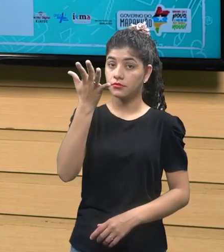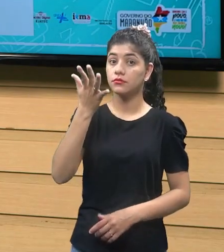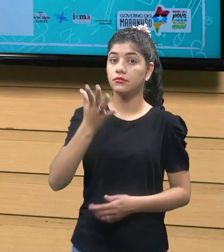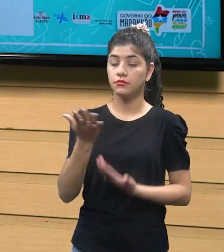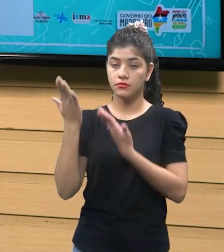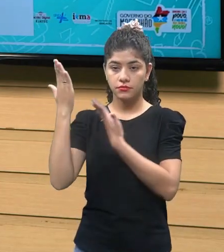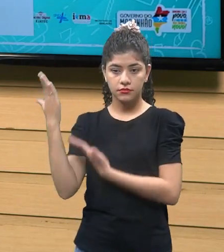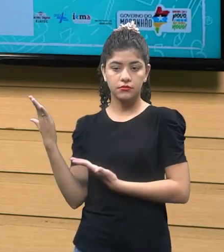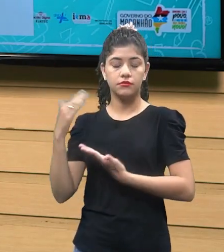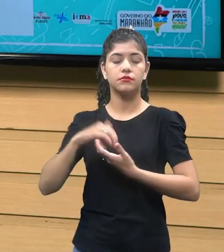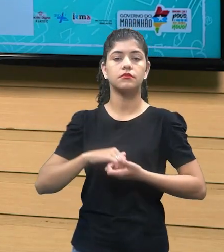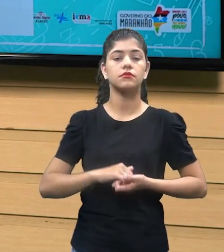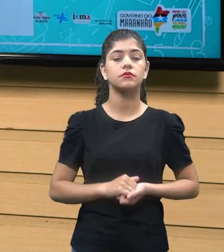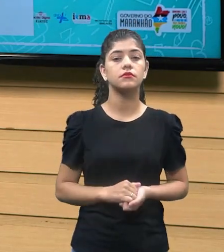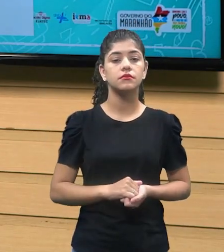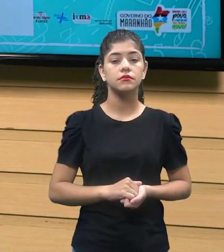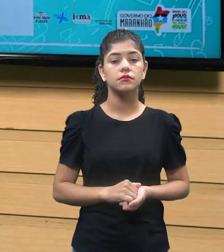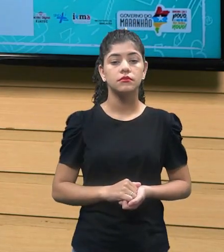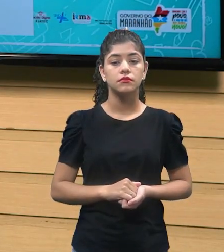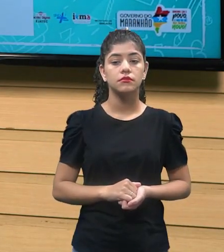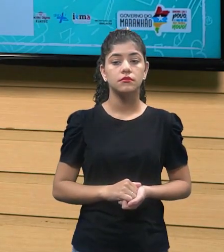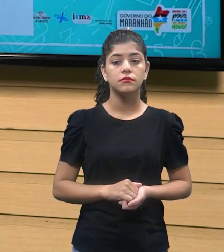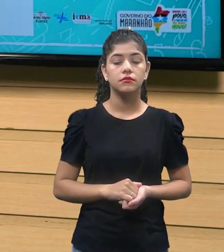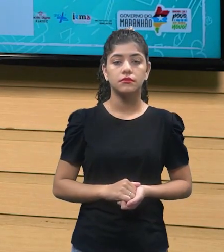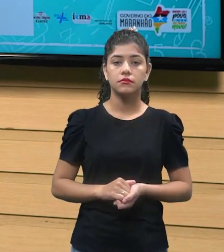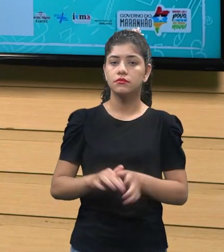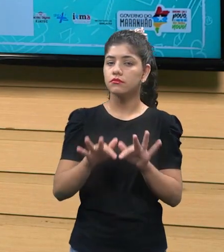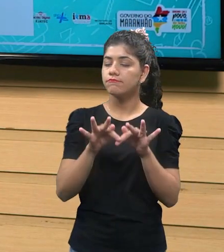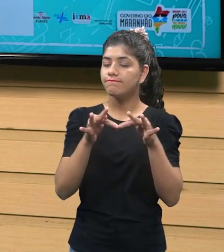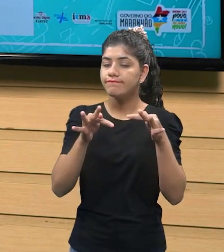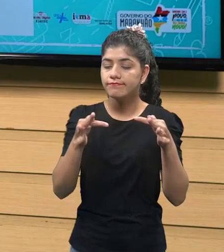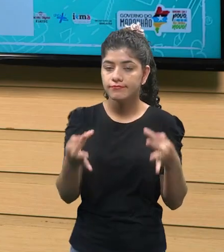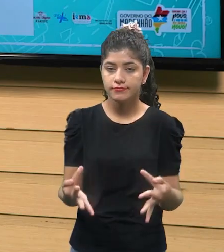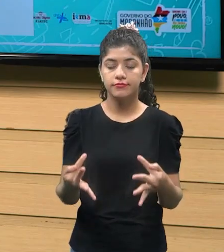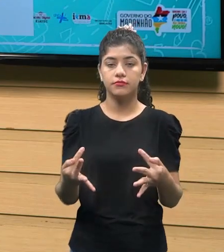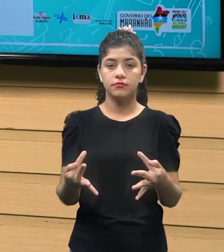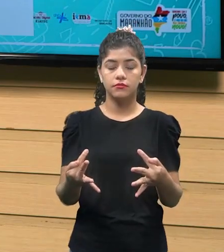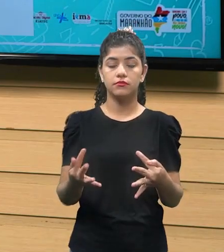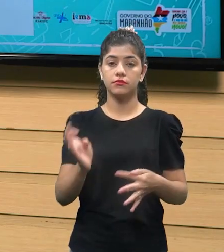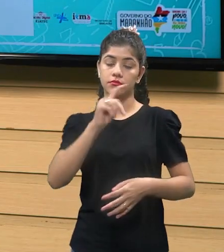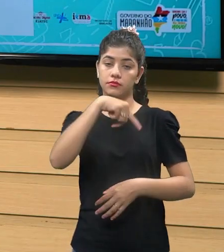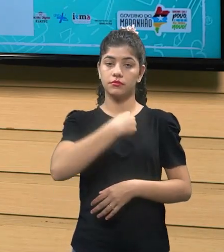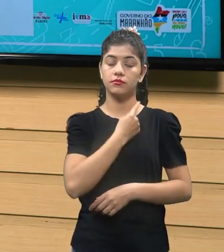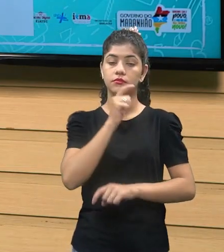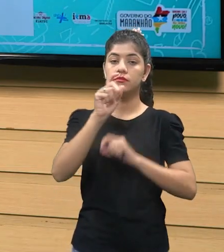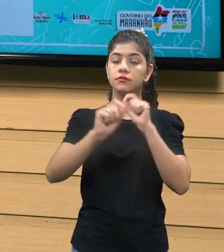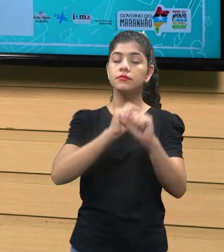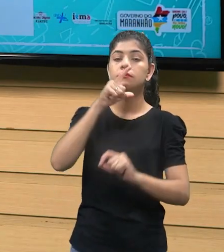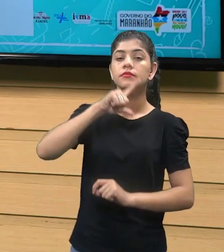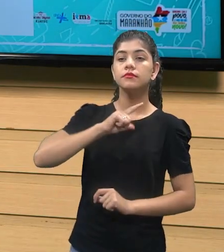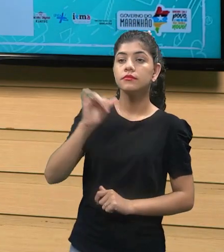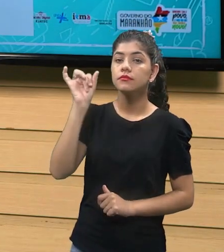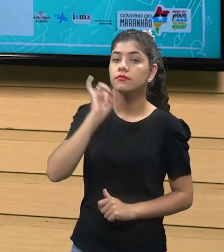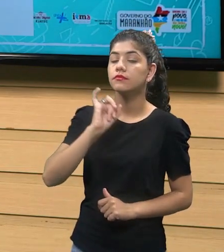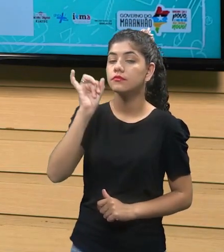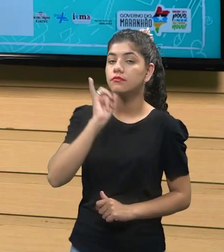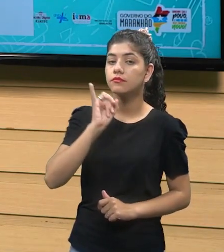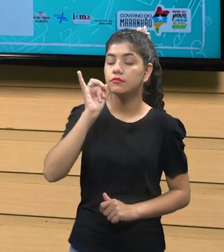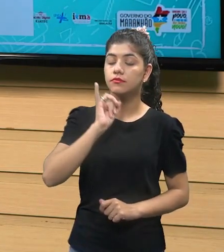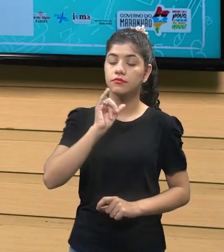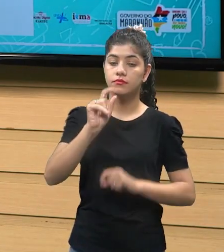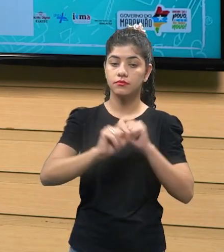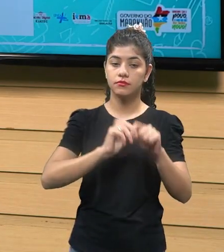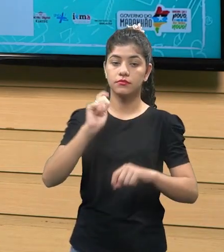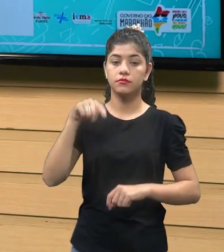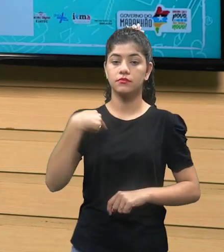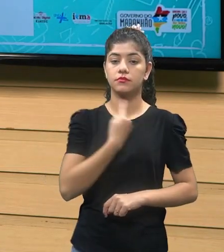é um fluxograma bem simplificado, para que a gente tenha como exemplo o